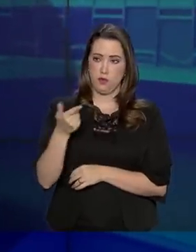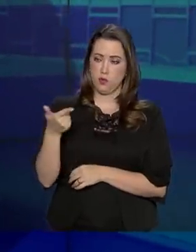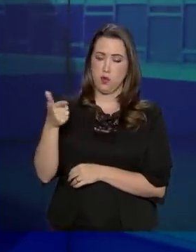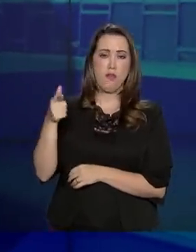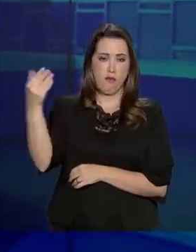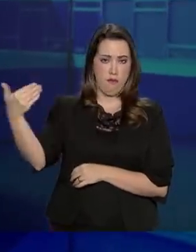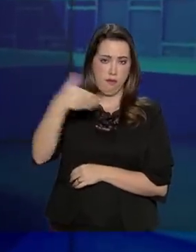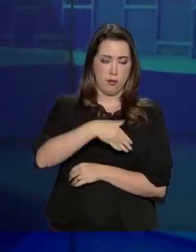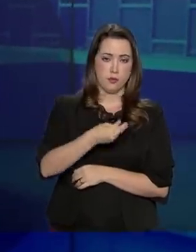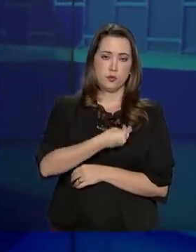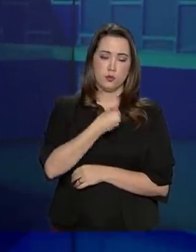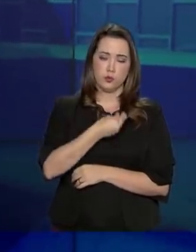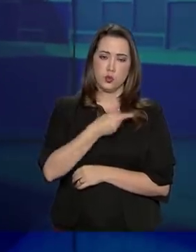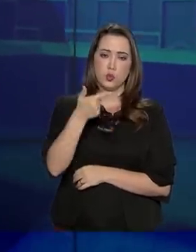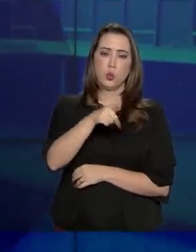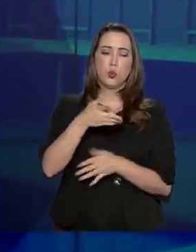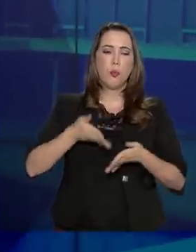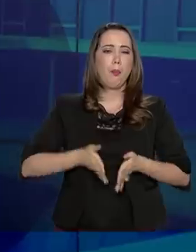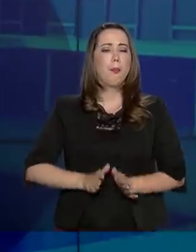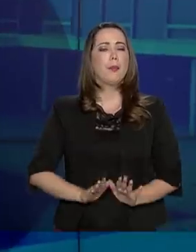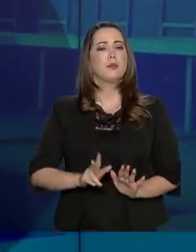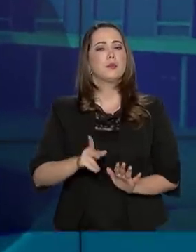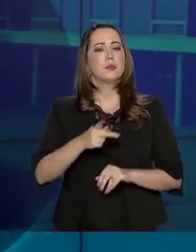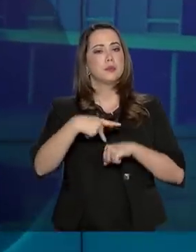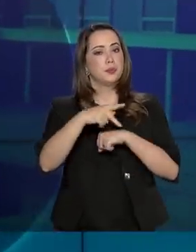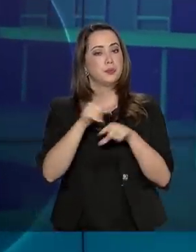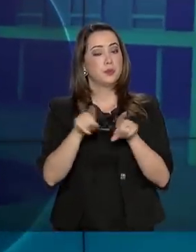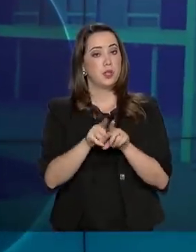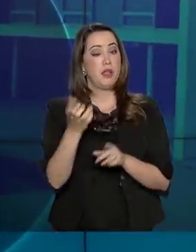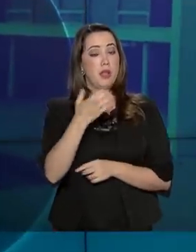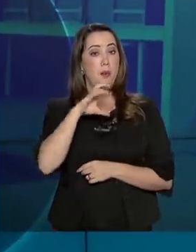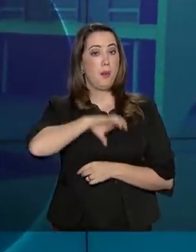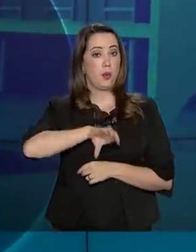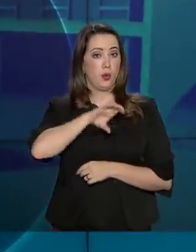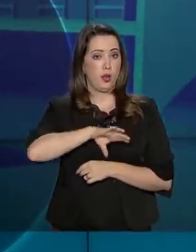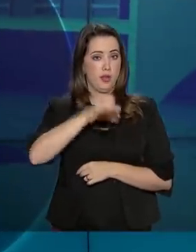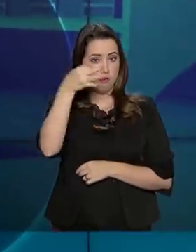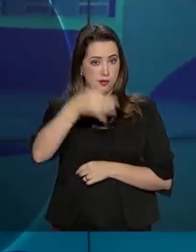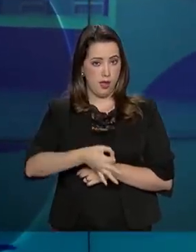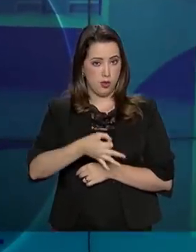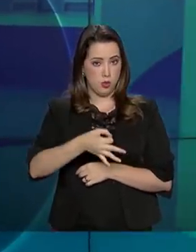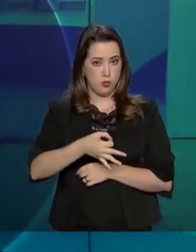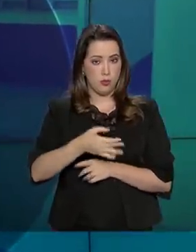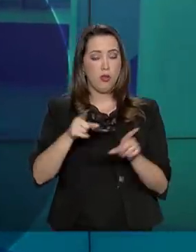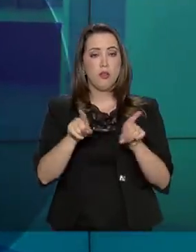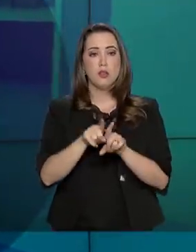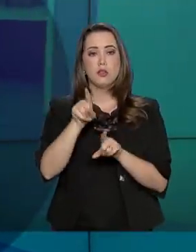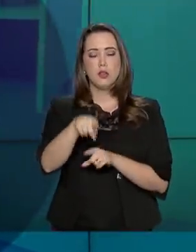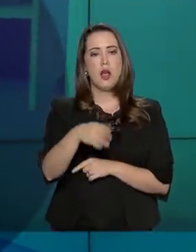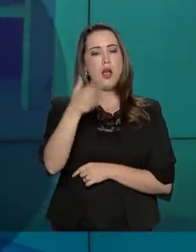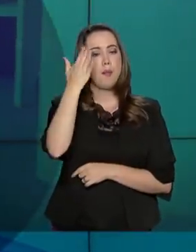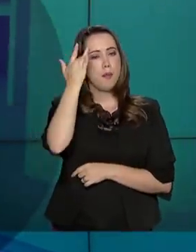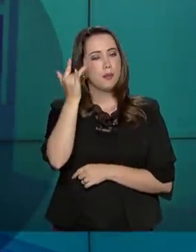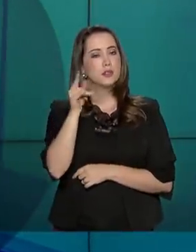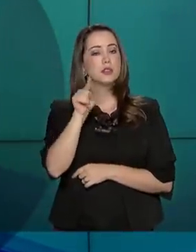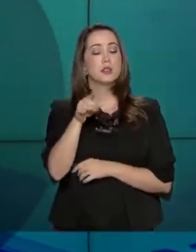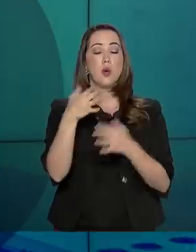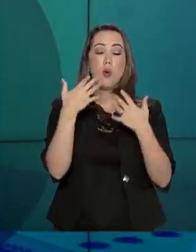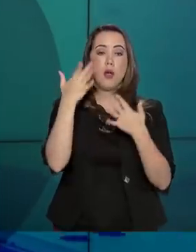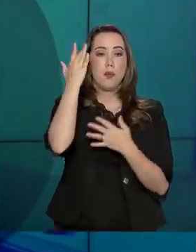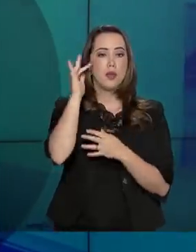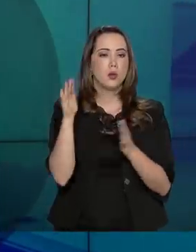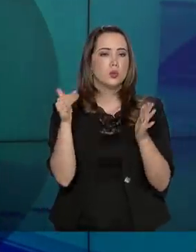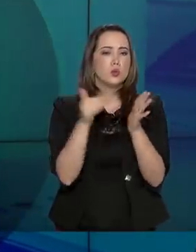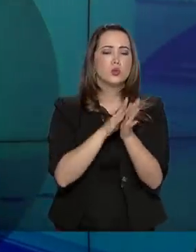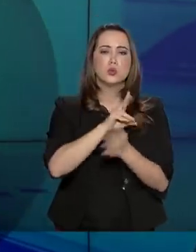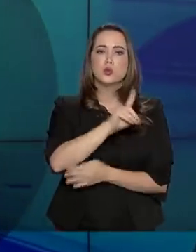receber o certificado brasileiro oficial de proficiência em português, fique atento. Amanhã é o último dia para se inscrever no